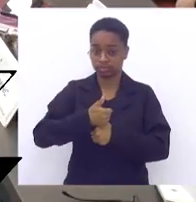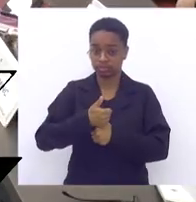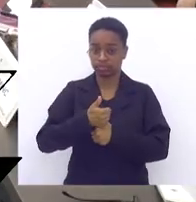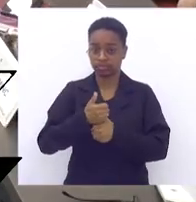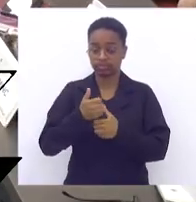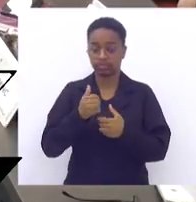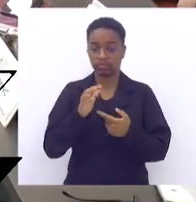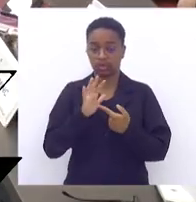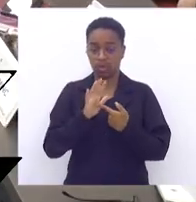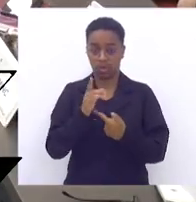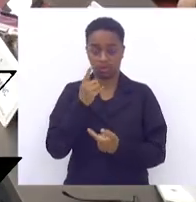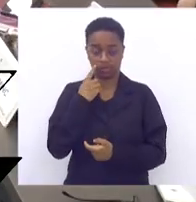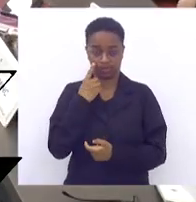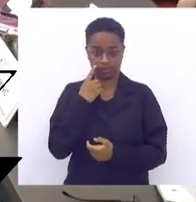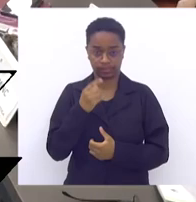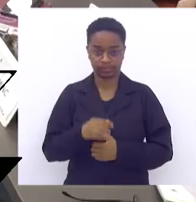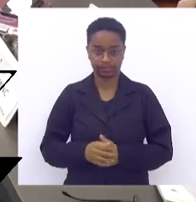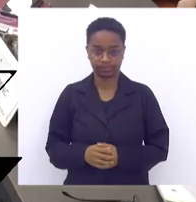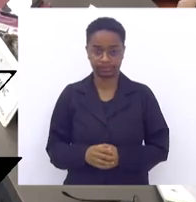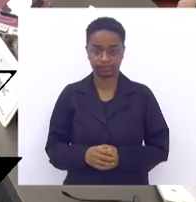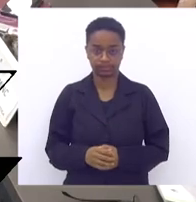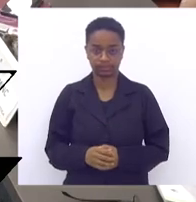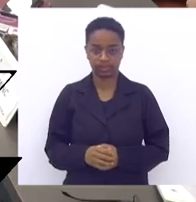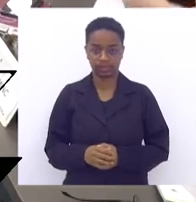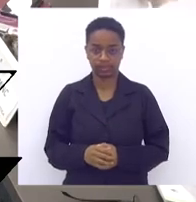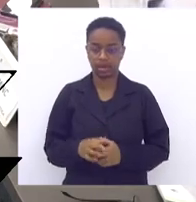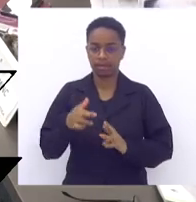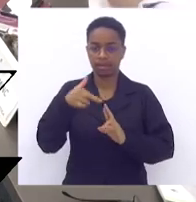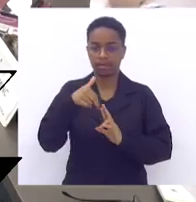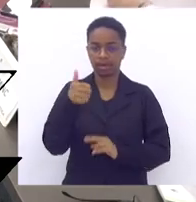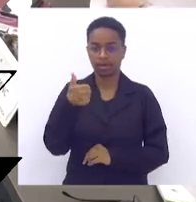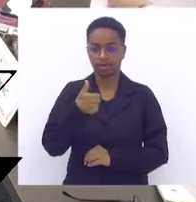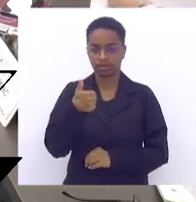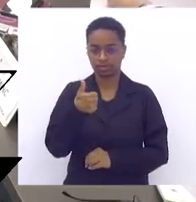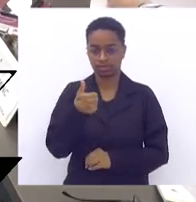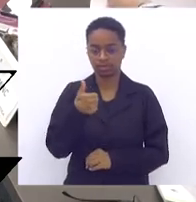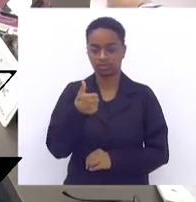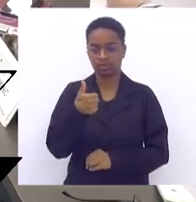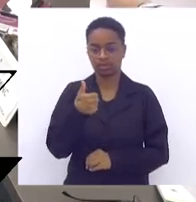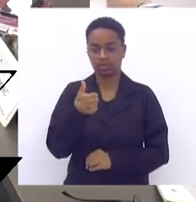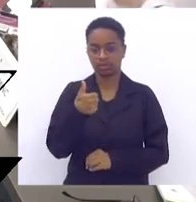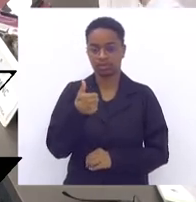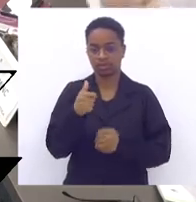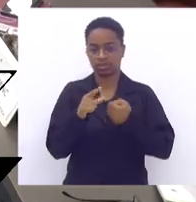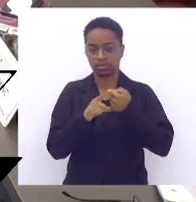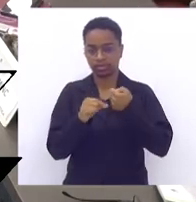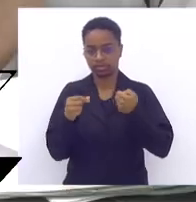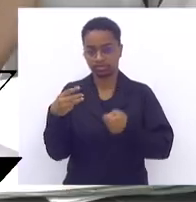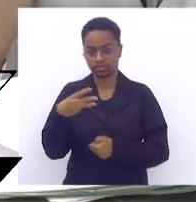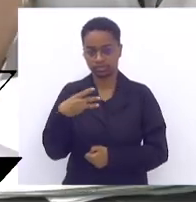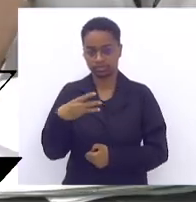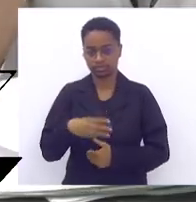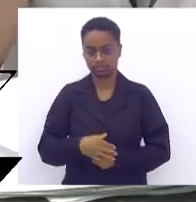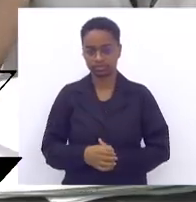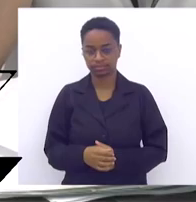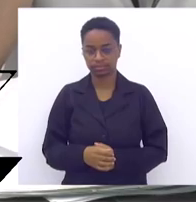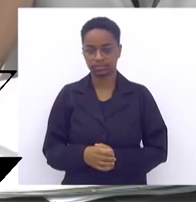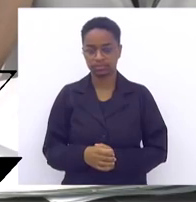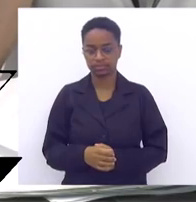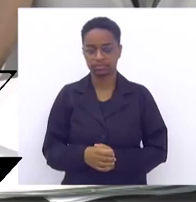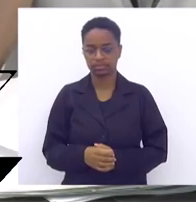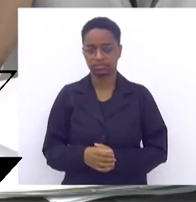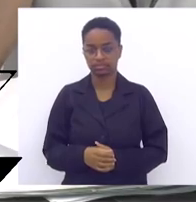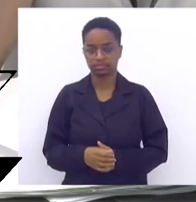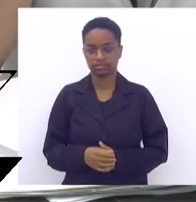é o parágrafo 1º do... artigo 3º, que diz o seguinte: